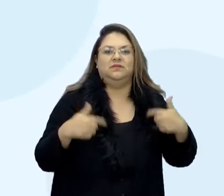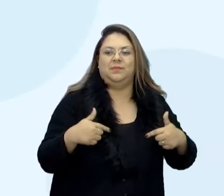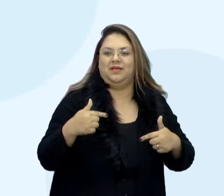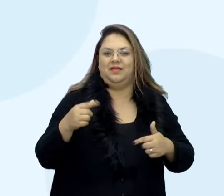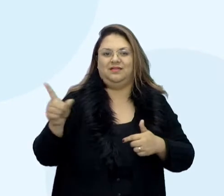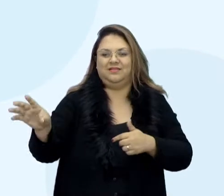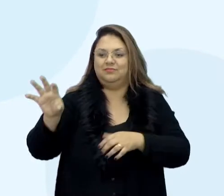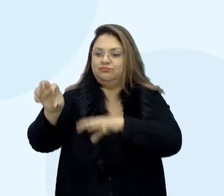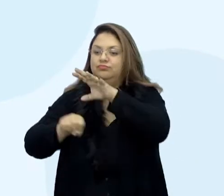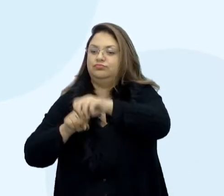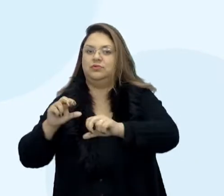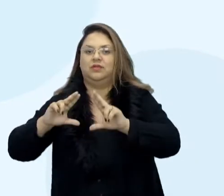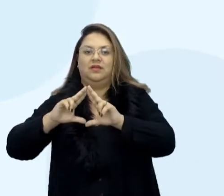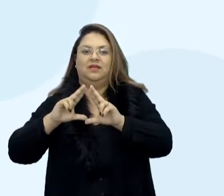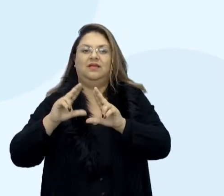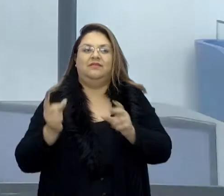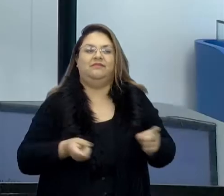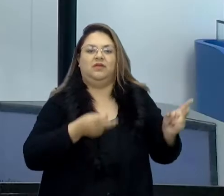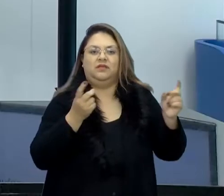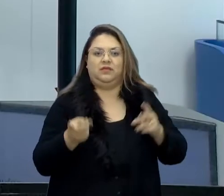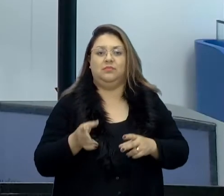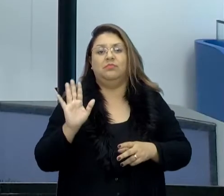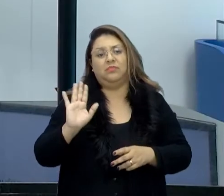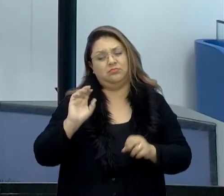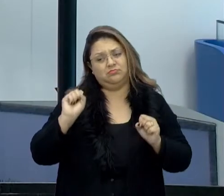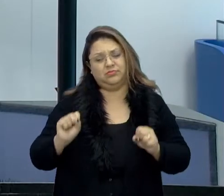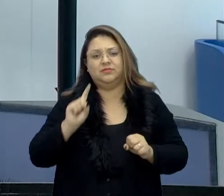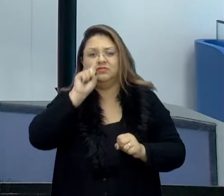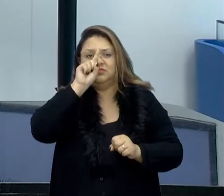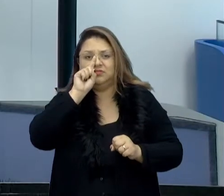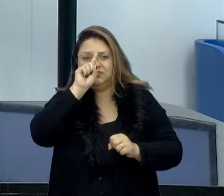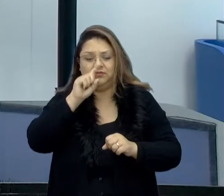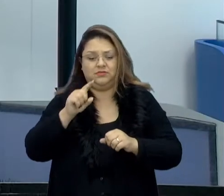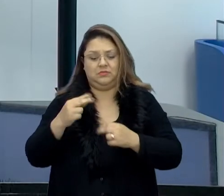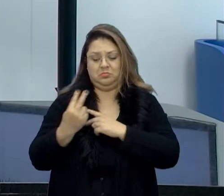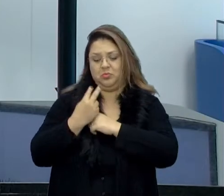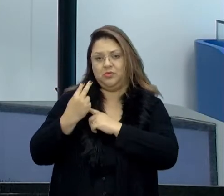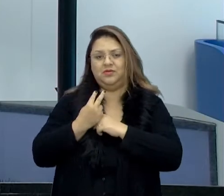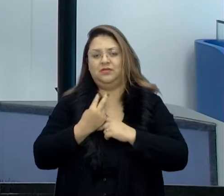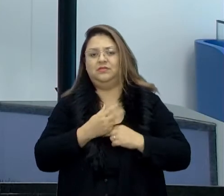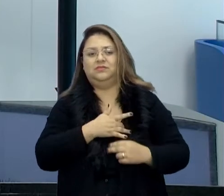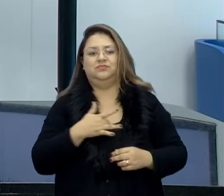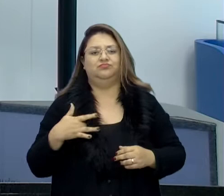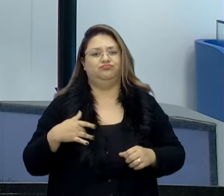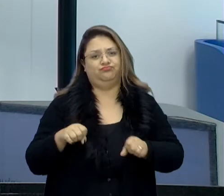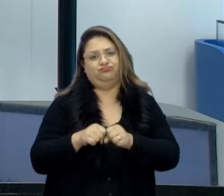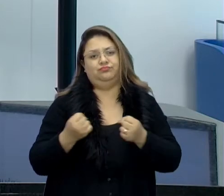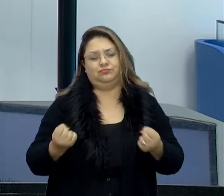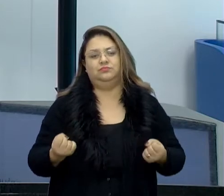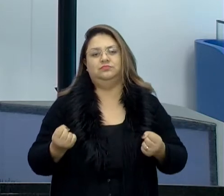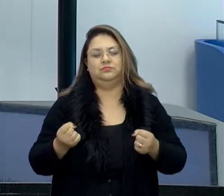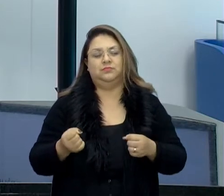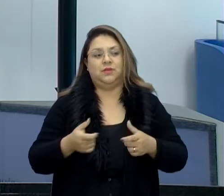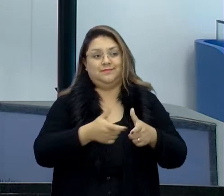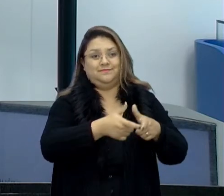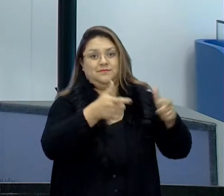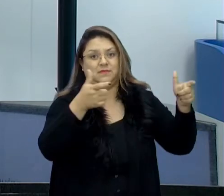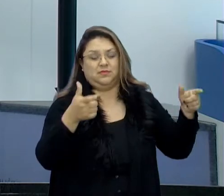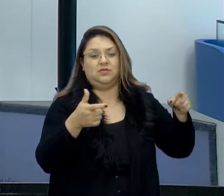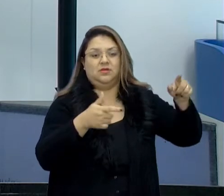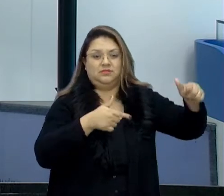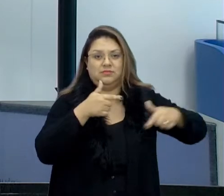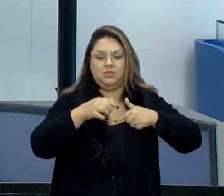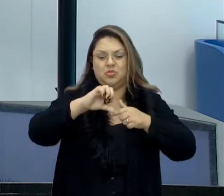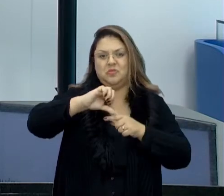Lembrando que as associações de catadores de lixo, eles são responsáveis aí pela imensa maioria, se eu não me engano, aí cerca